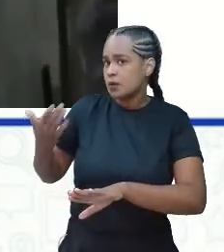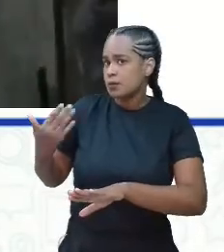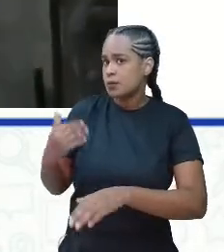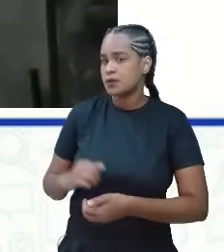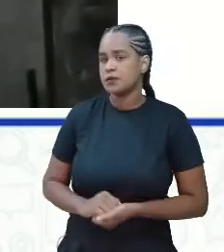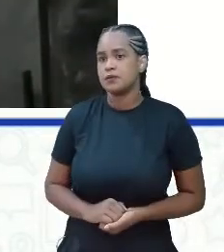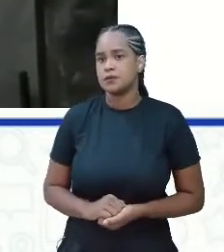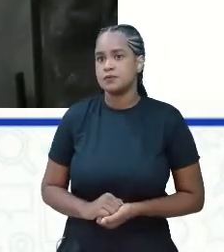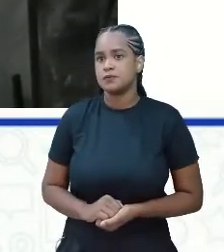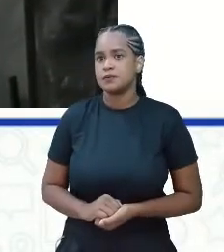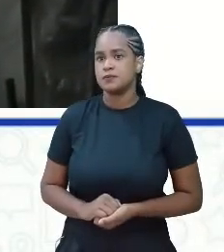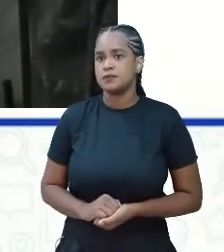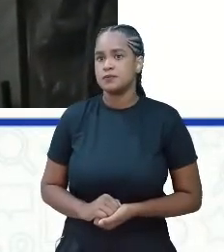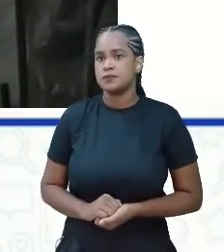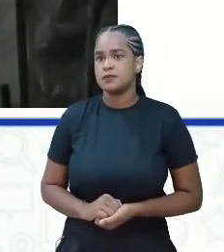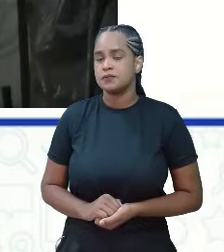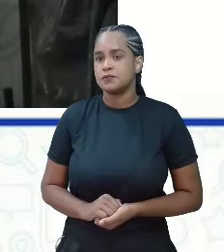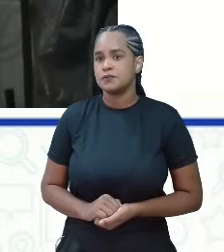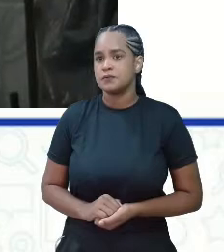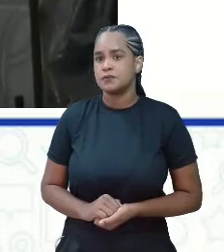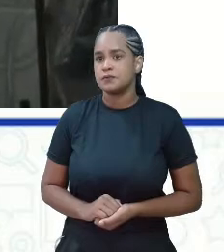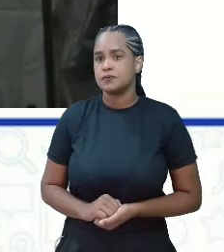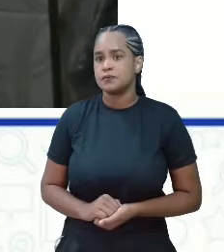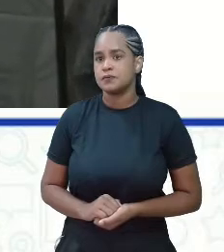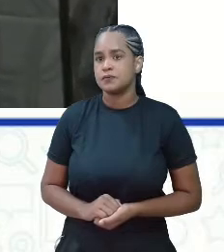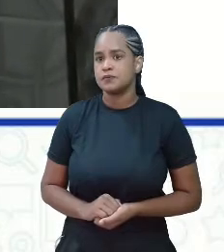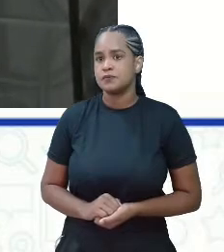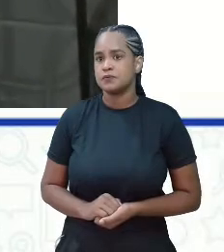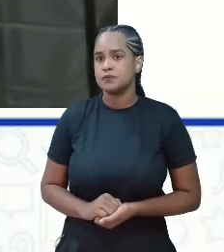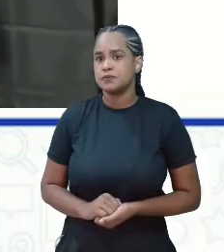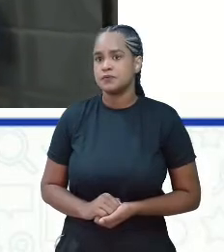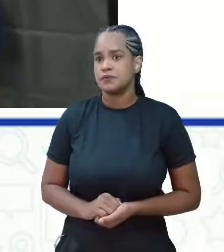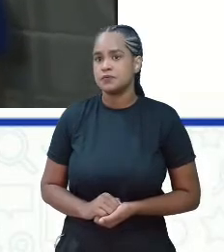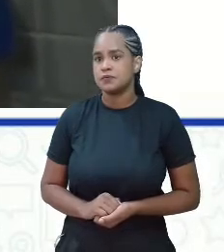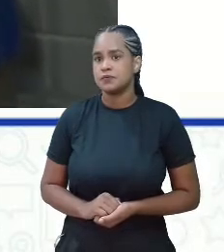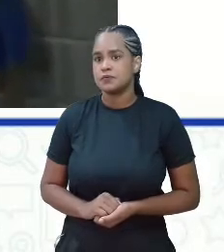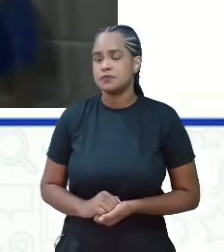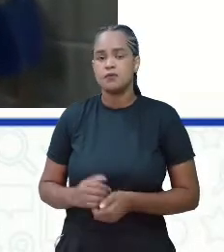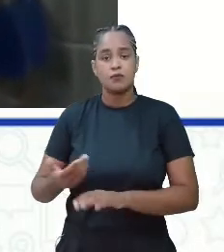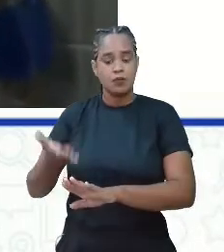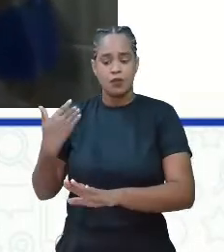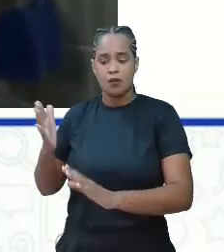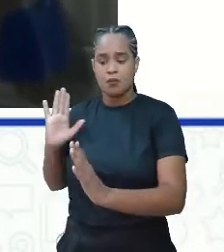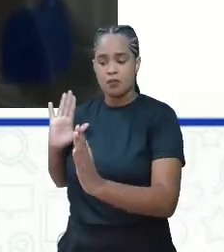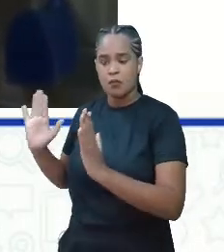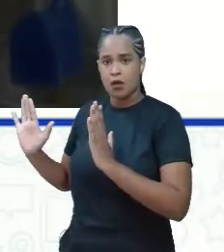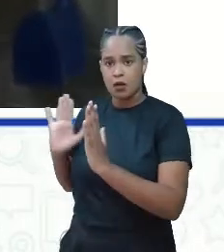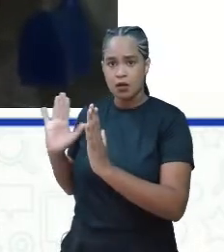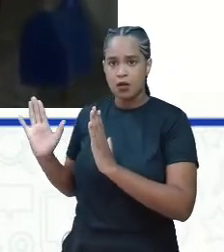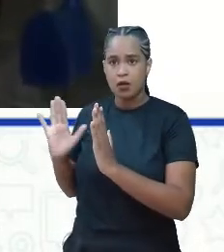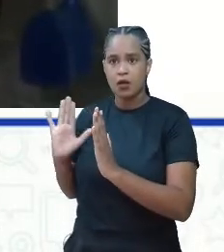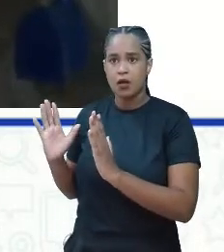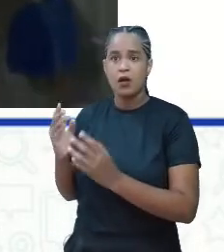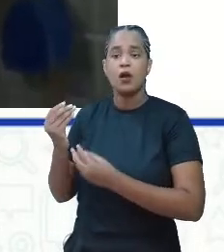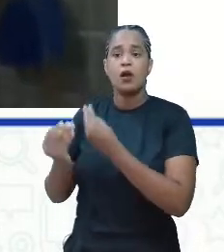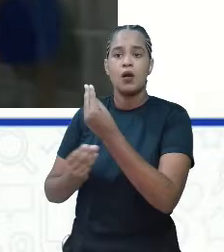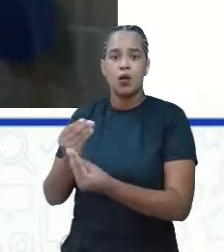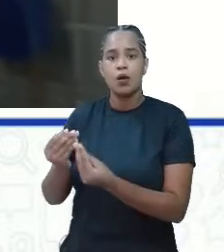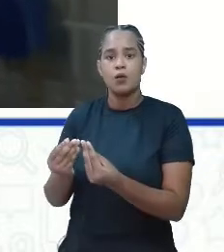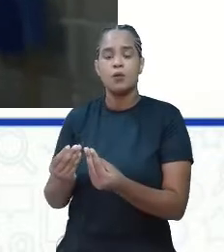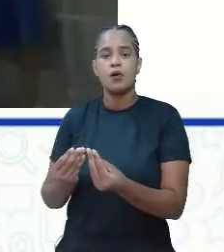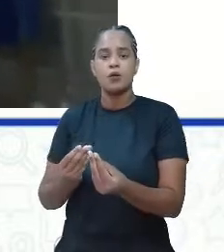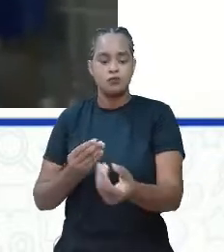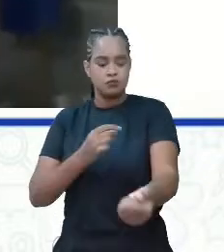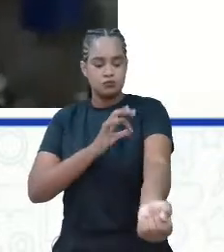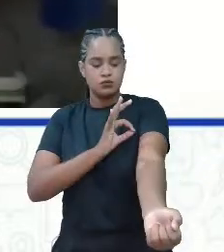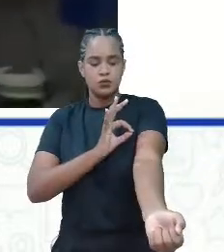violinos antigos, né, eles, na Idade Média, eles eram feitos pelo tamanho do braço do